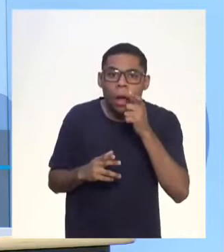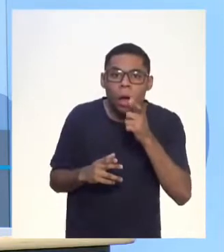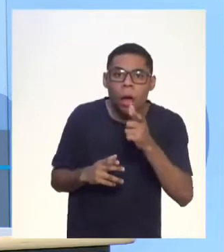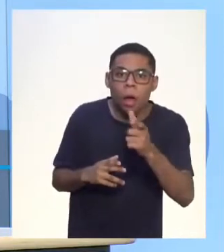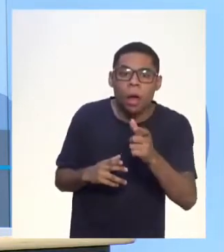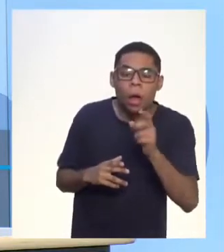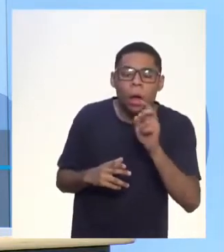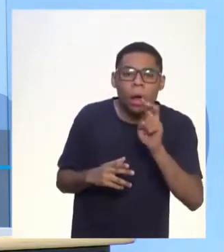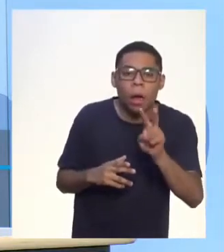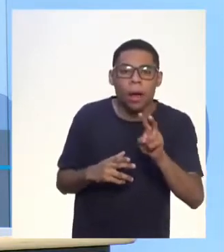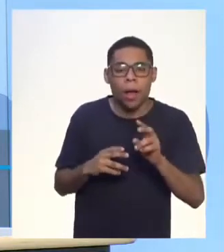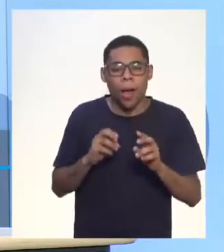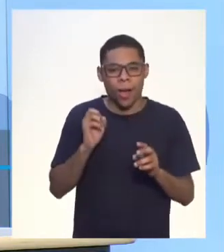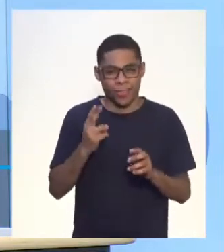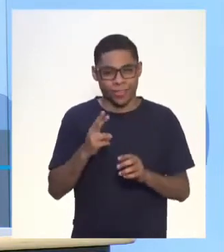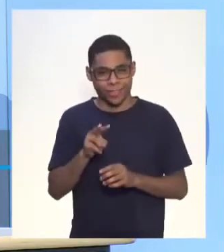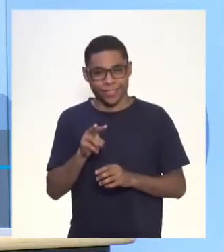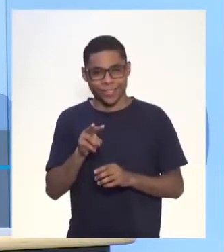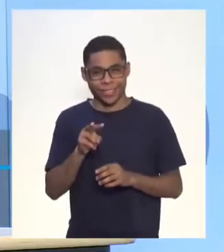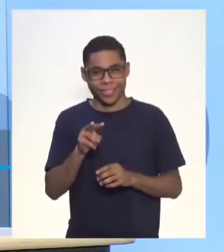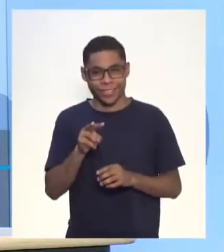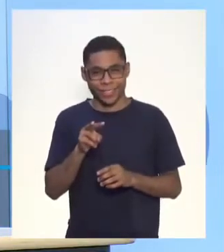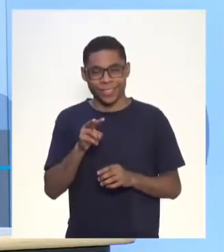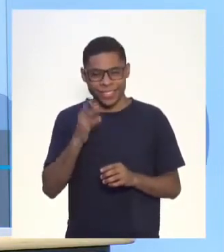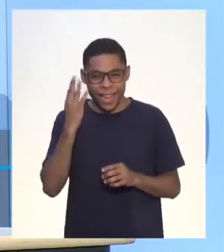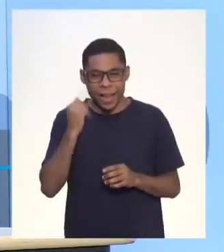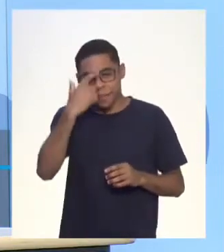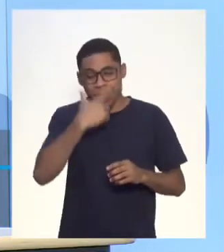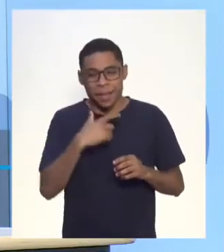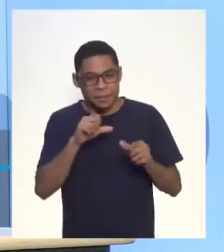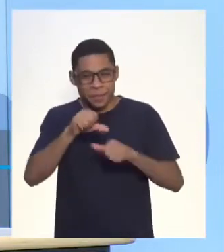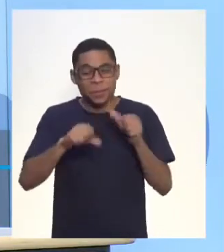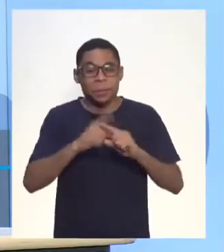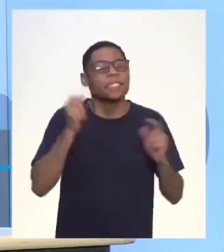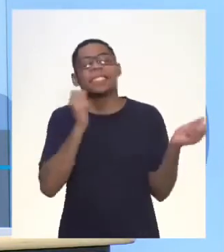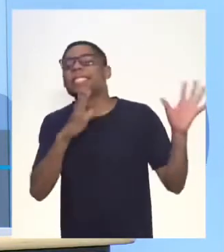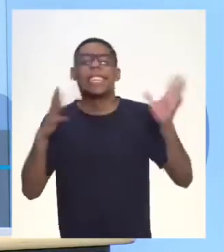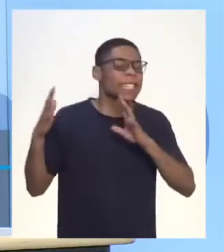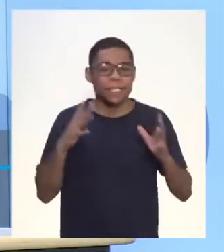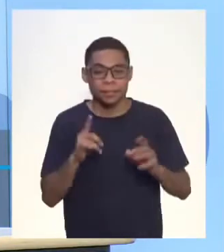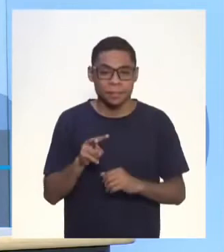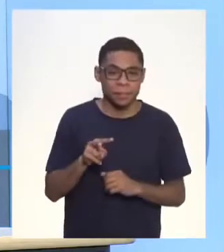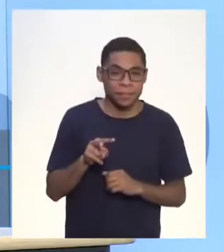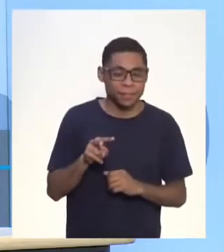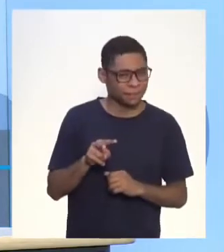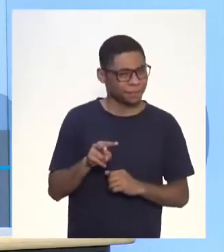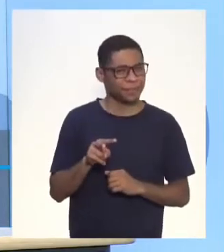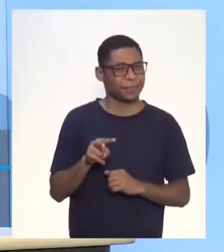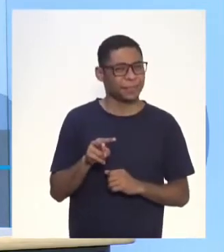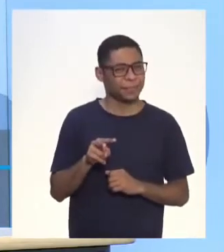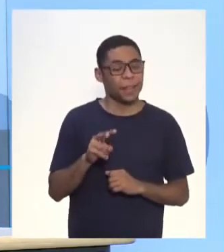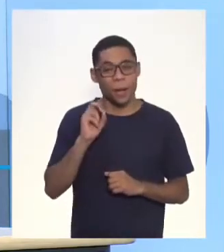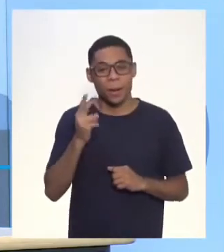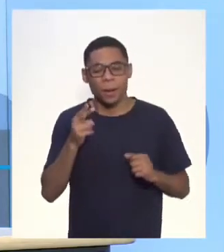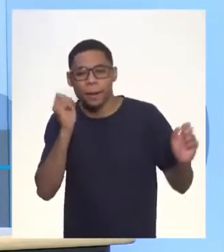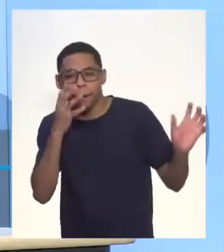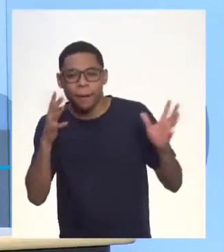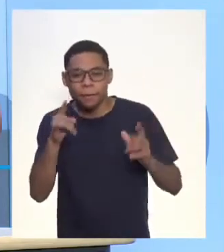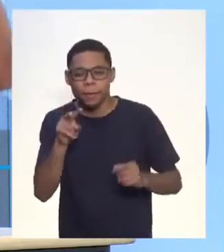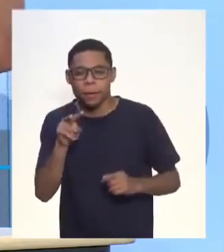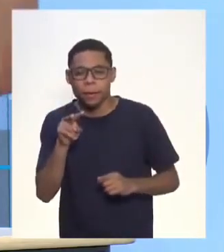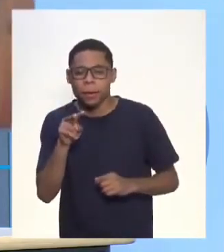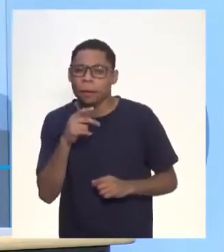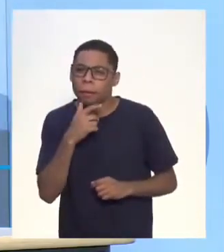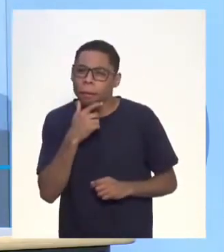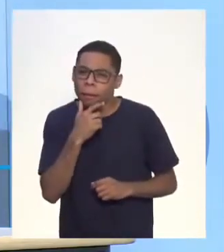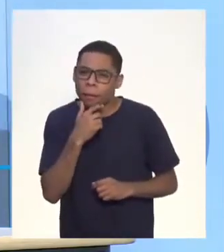Você percebe aí uma coisa assim muito over, vamos dizer assim, né? Talvez o pessoal já conheça esse verbete aí, o over, né? Uma coisa